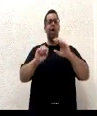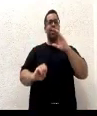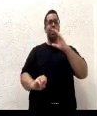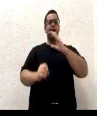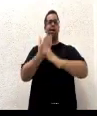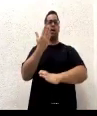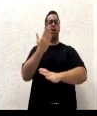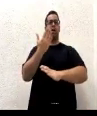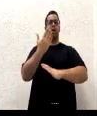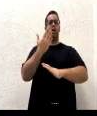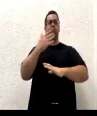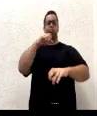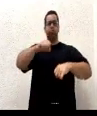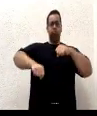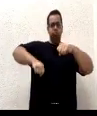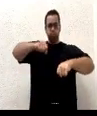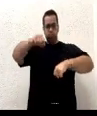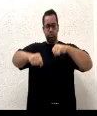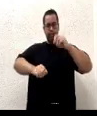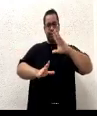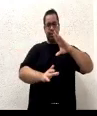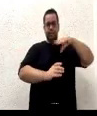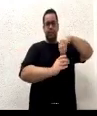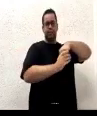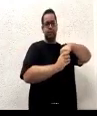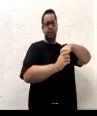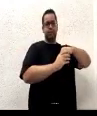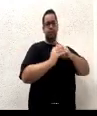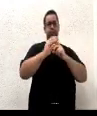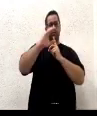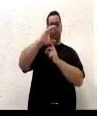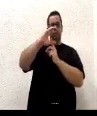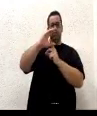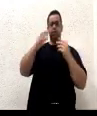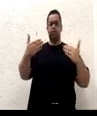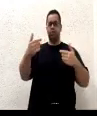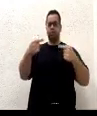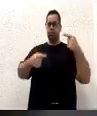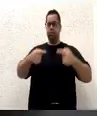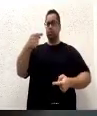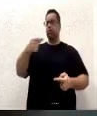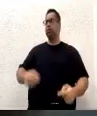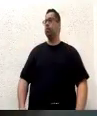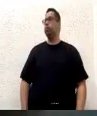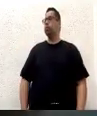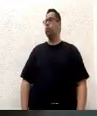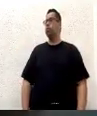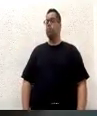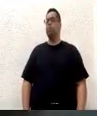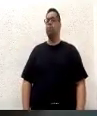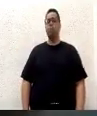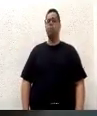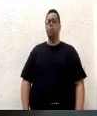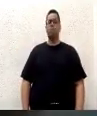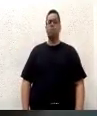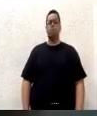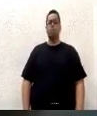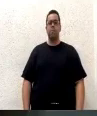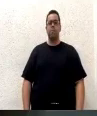da outras providências. O projeto está em discussão mediante inscrição no sistema.